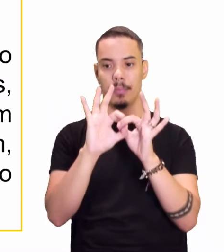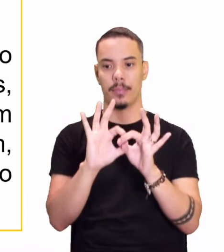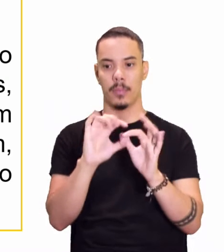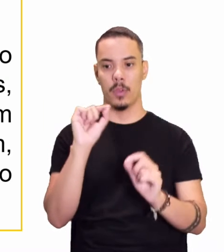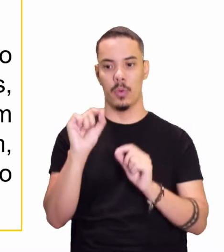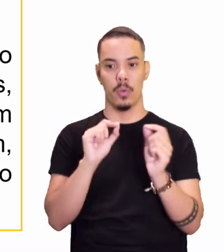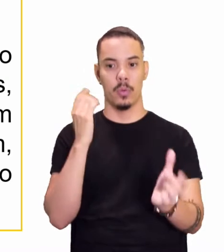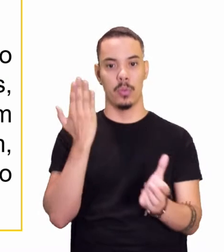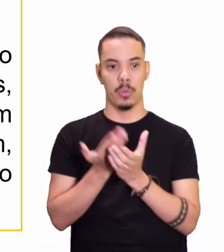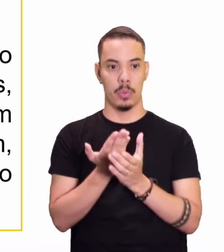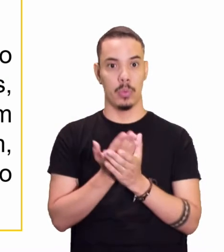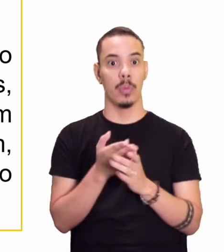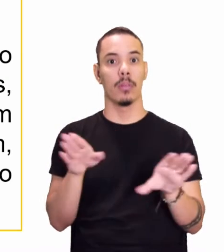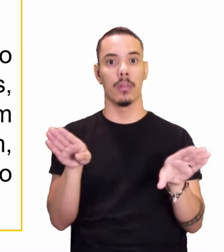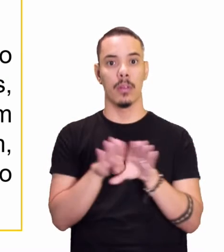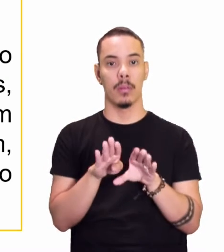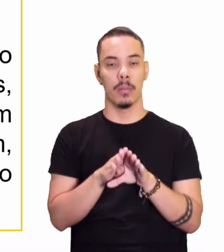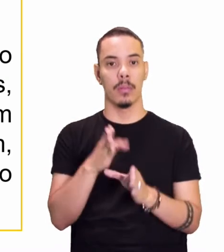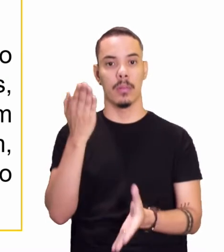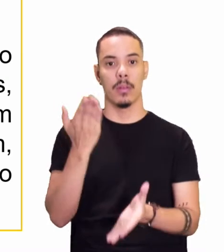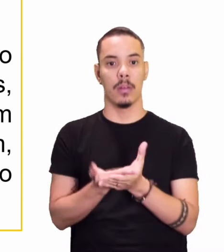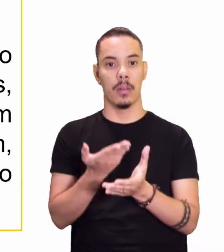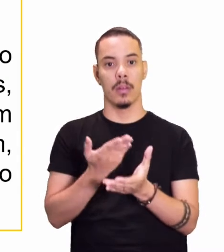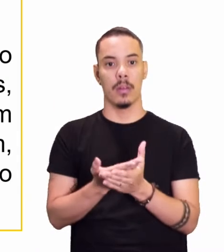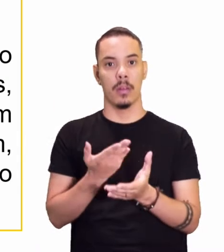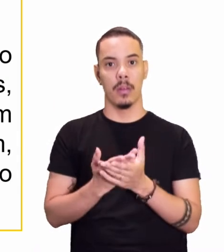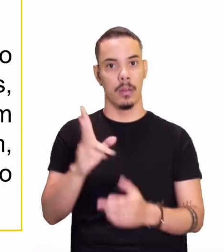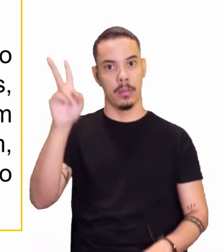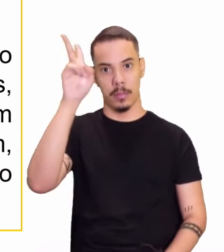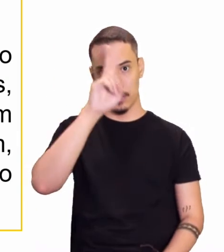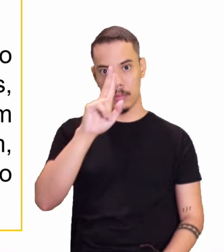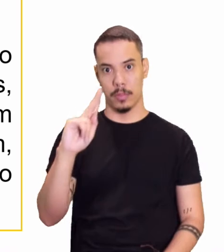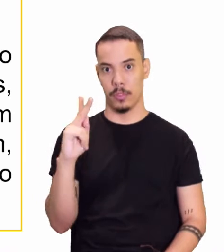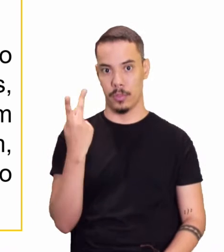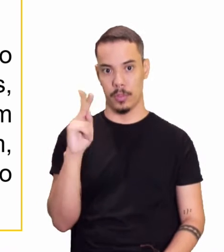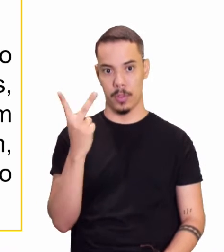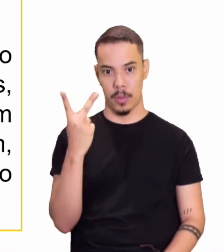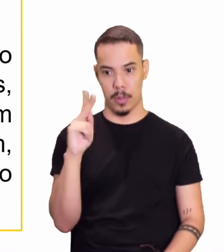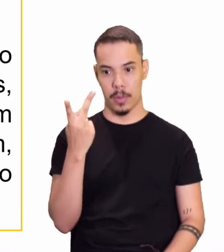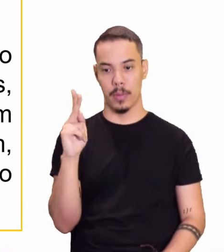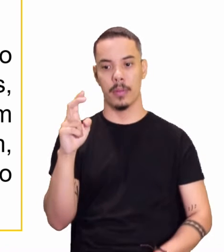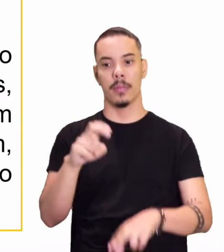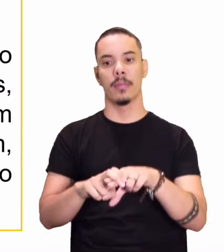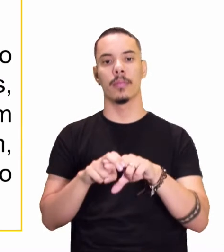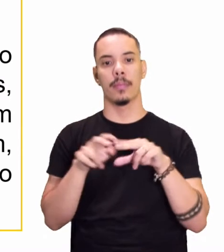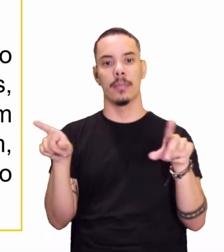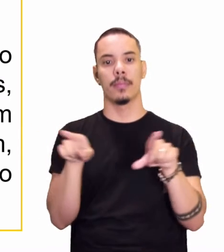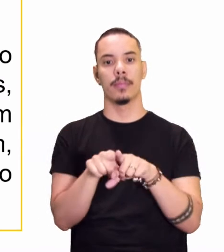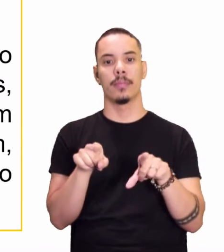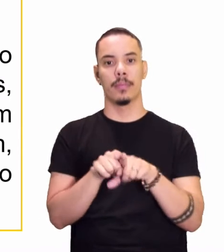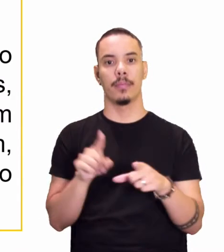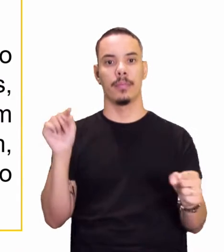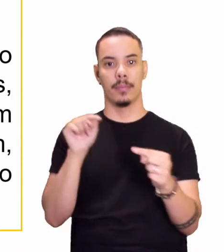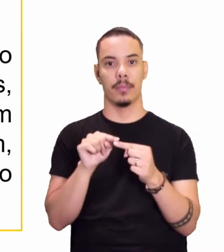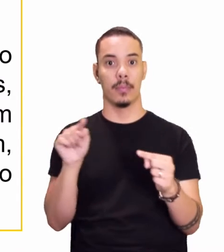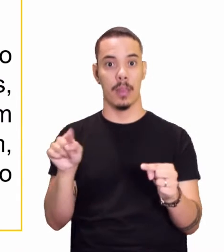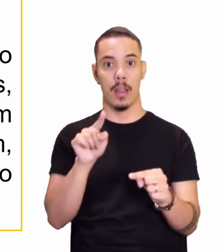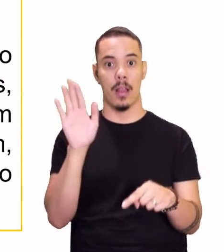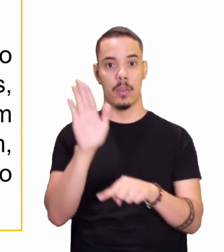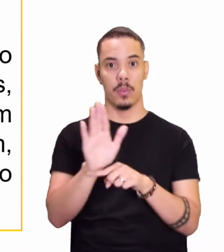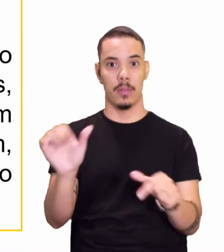os estudos também nas aulas de história, tá? Que aí os fatos correspondem e vão te ajudar a